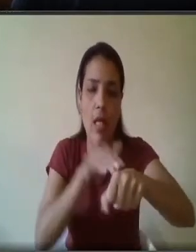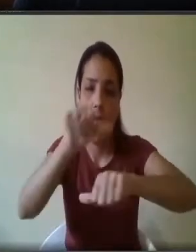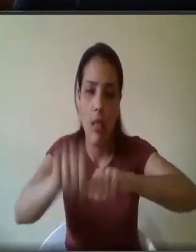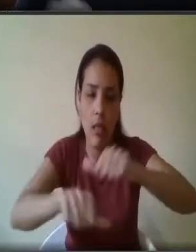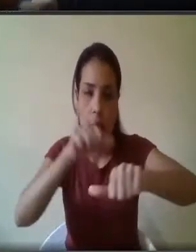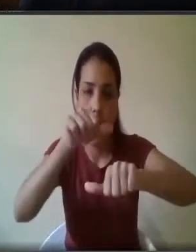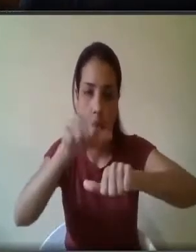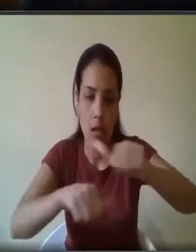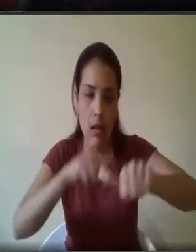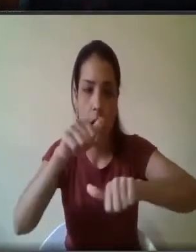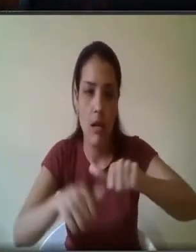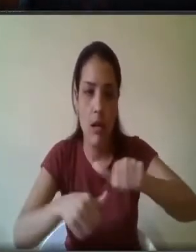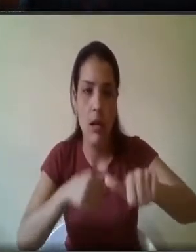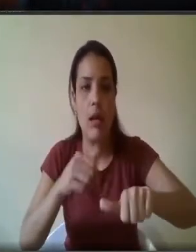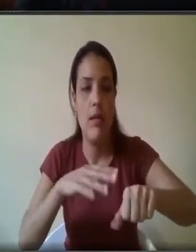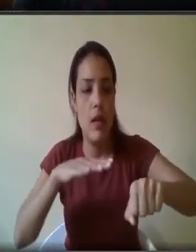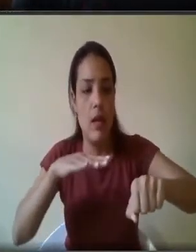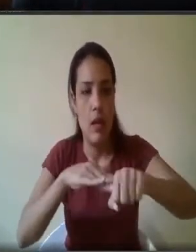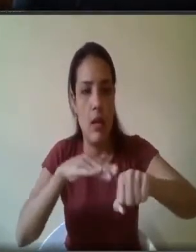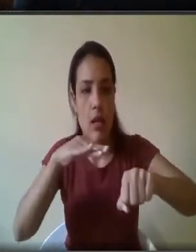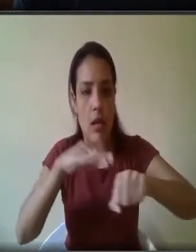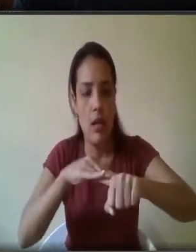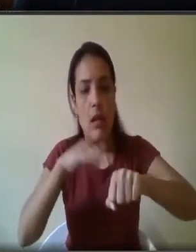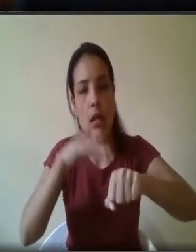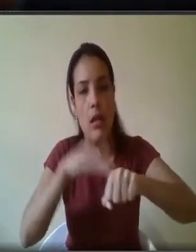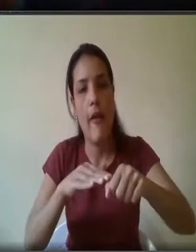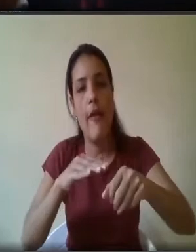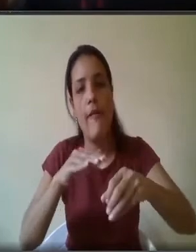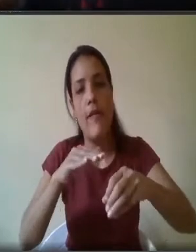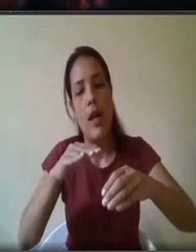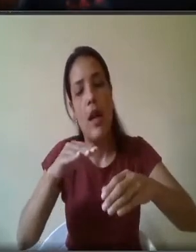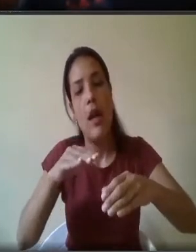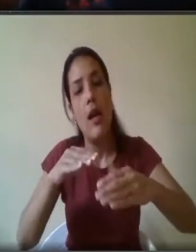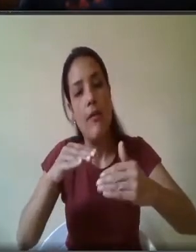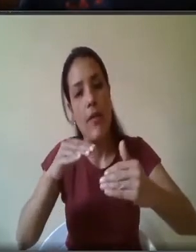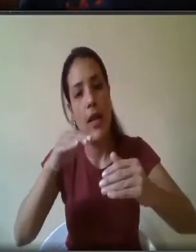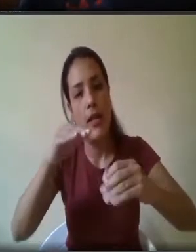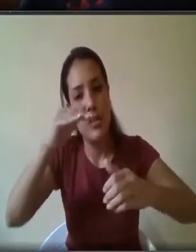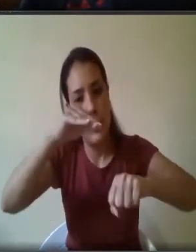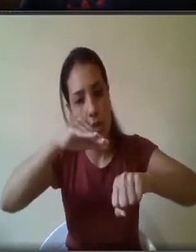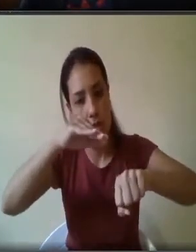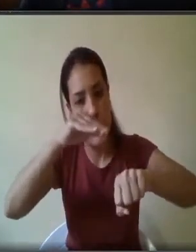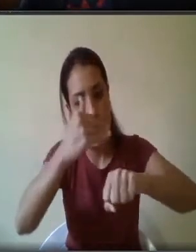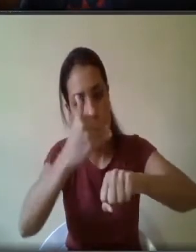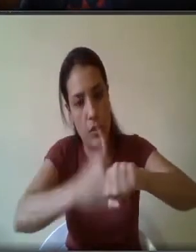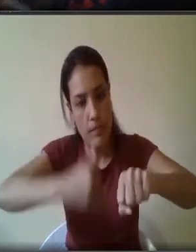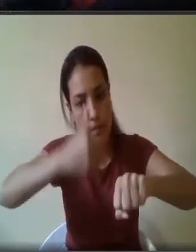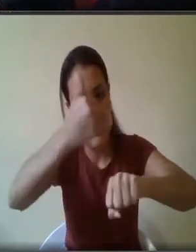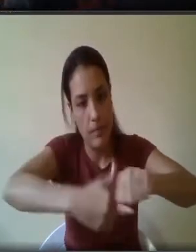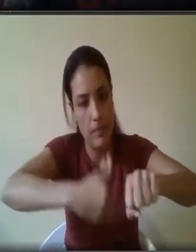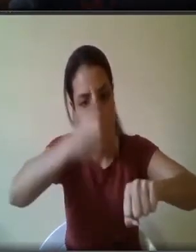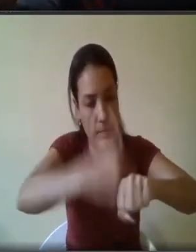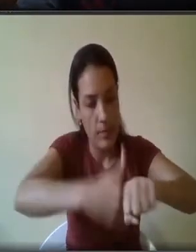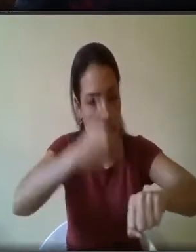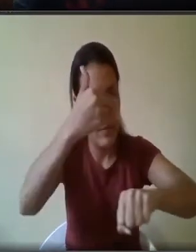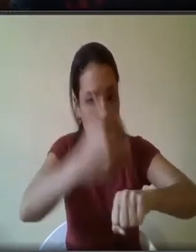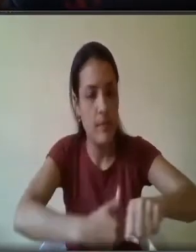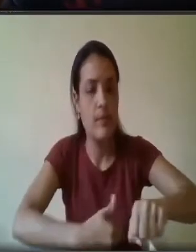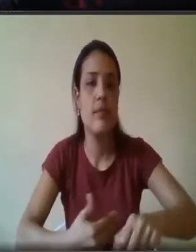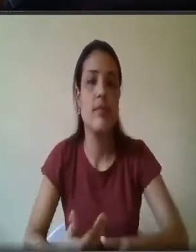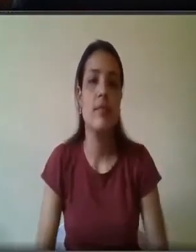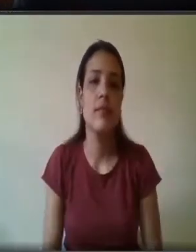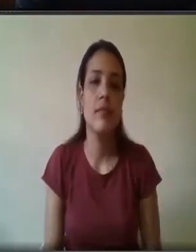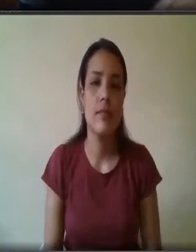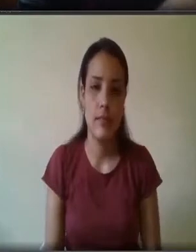vai corroendo, né? Ela vai atritando. Imagina que a onda vem com aquela areia e esfrega